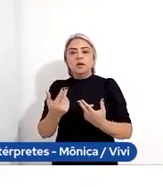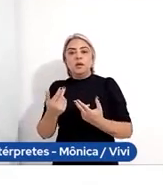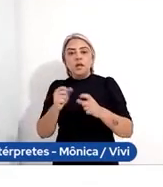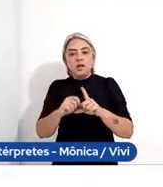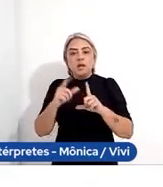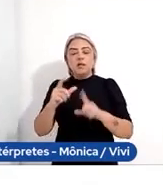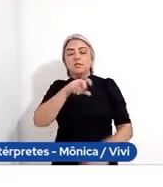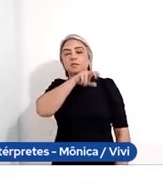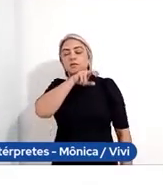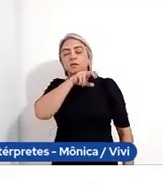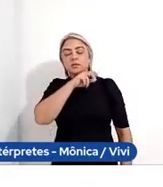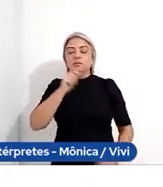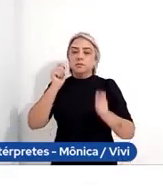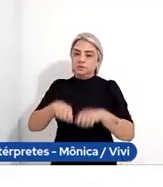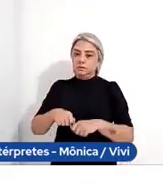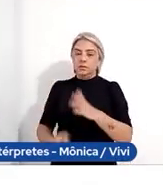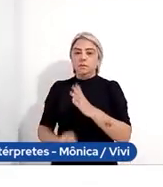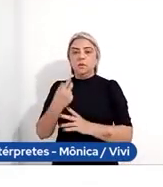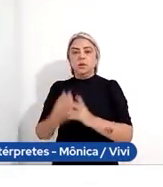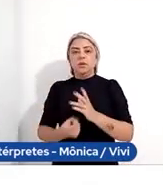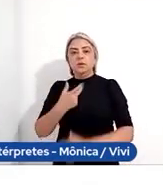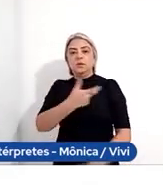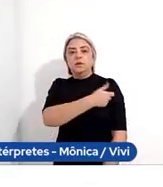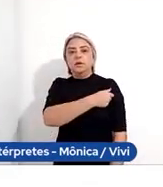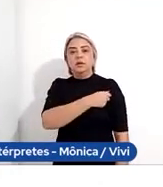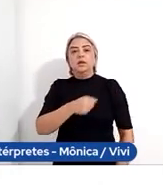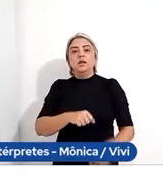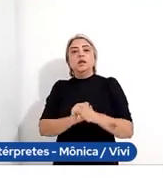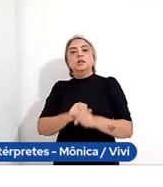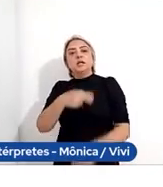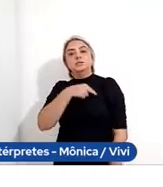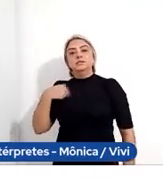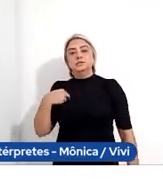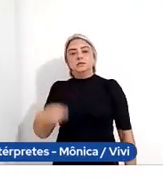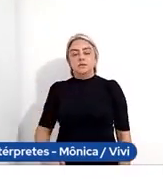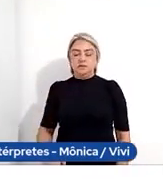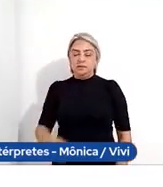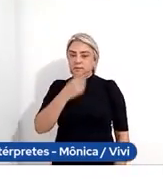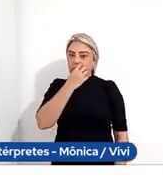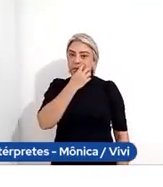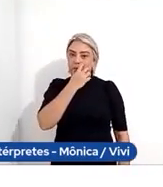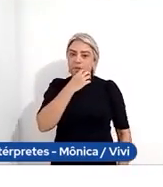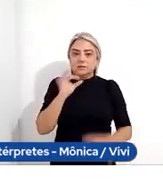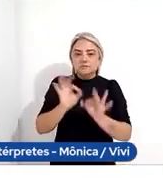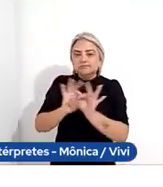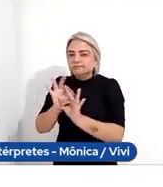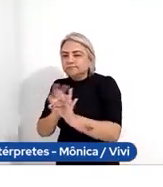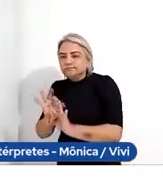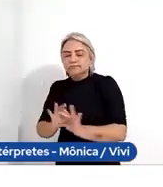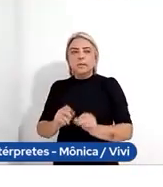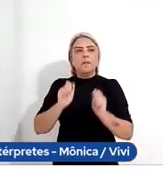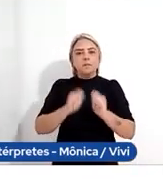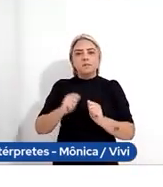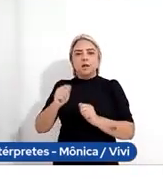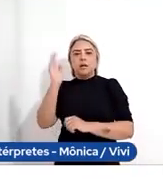do Butantan está possibilitando que a gente produza a vacina da Sinovac. Esses arranjos possibilitam que o Brasil não